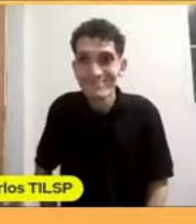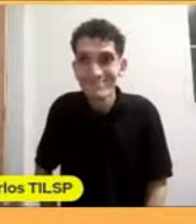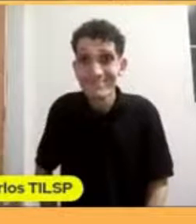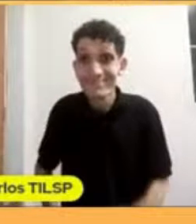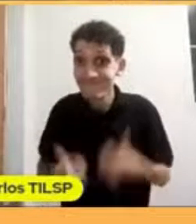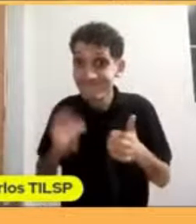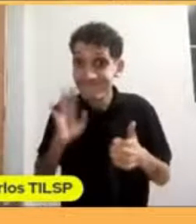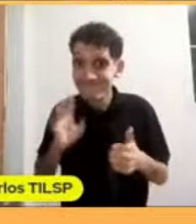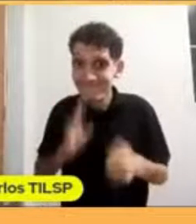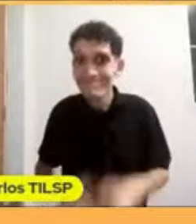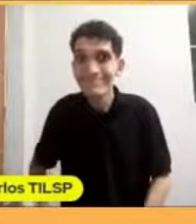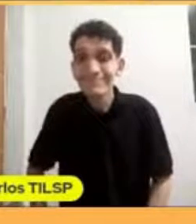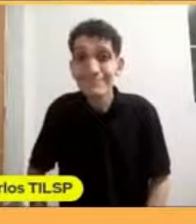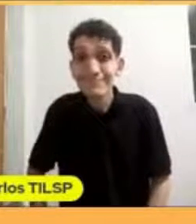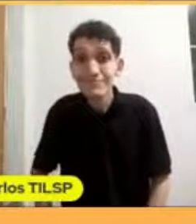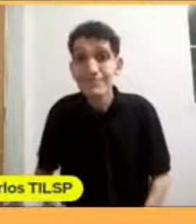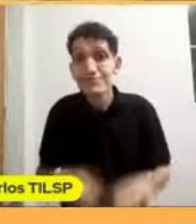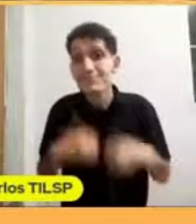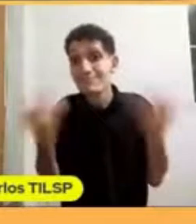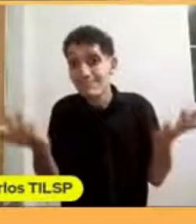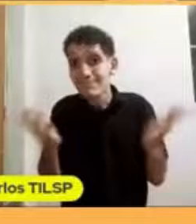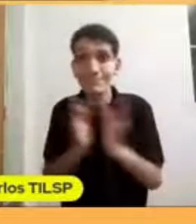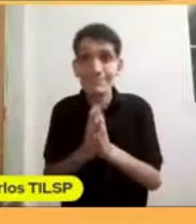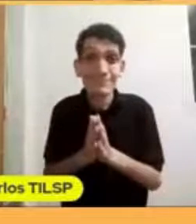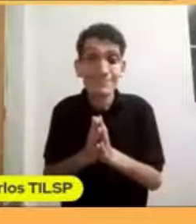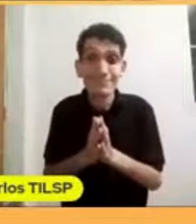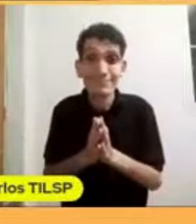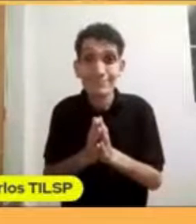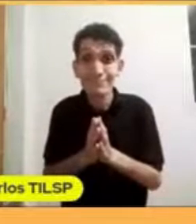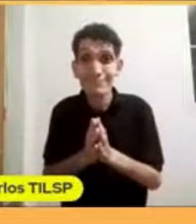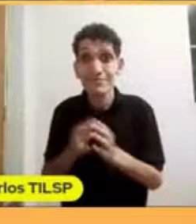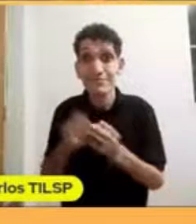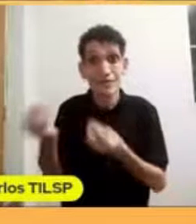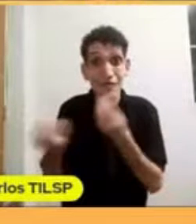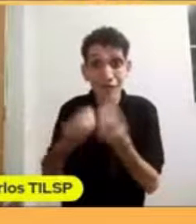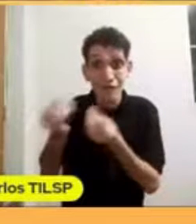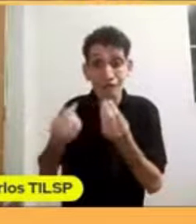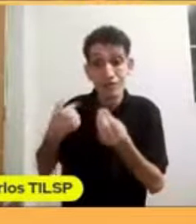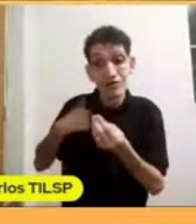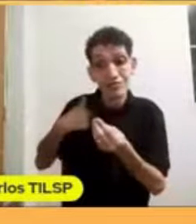profissional. Então, assim, então essa construção, né,